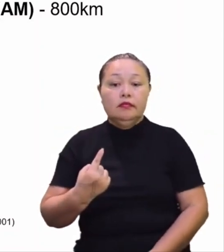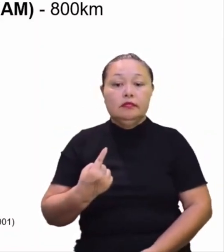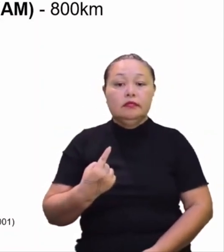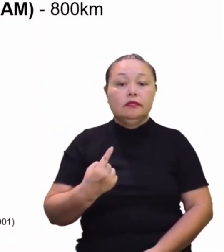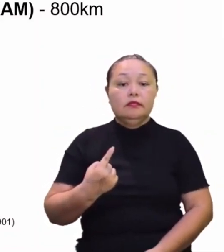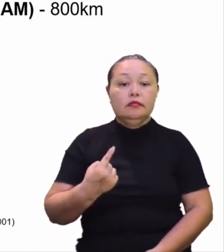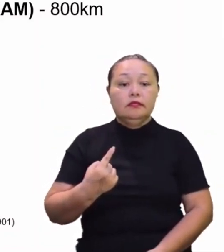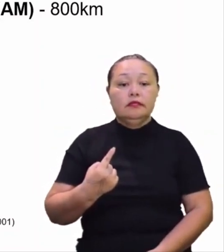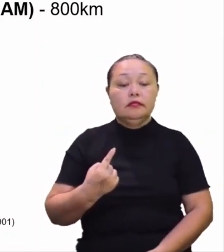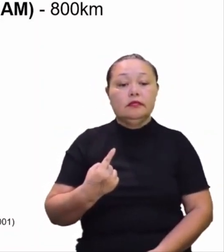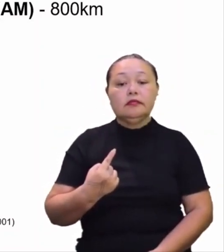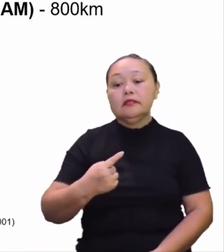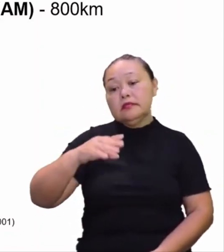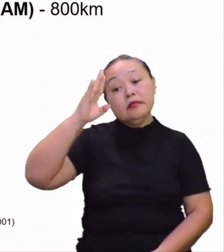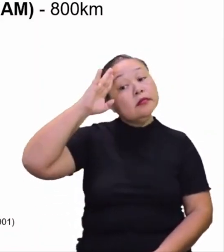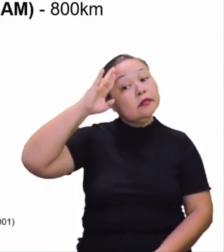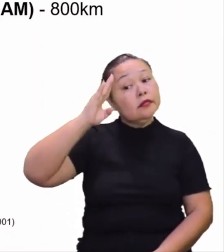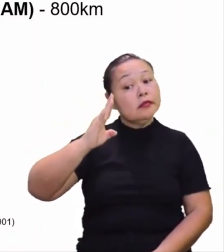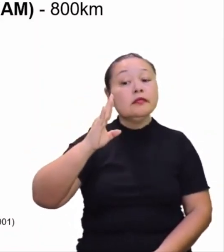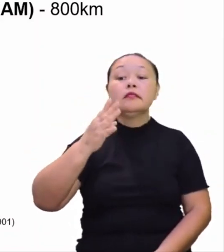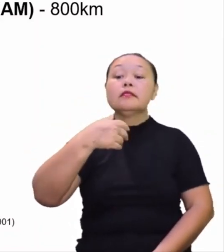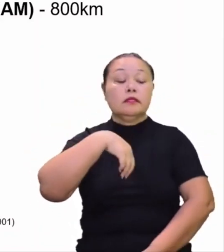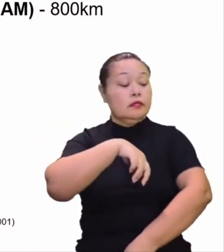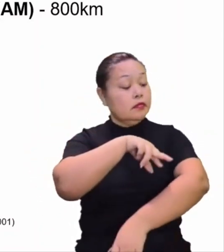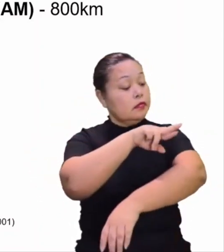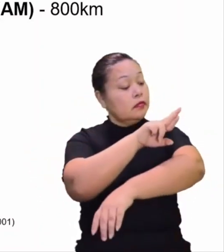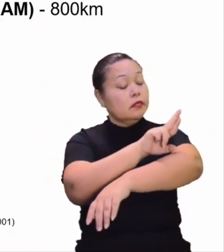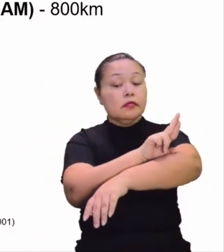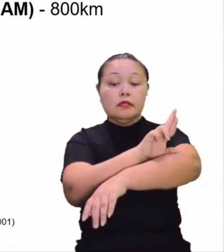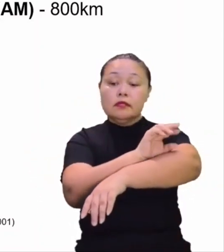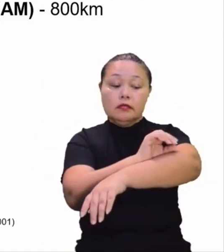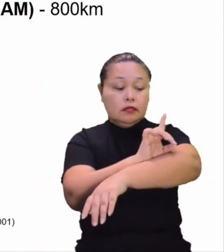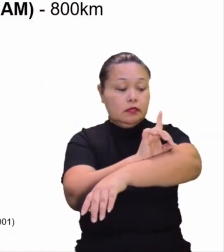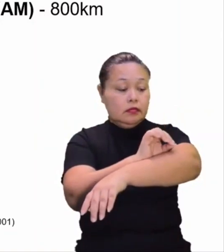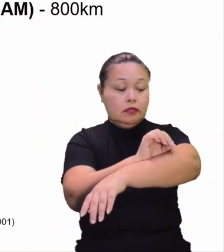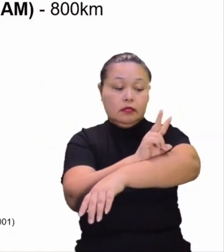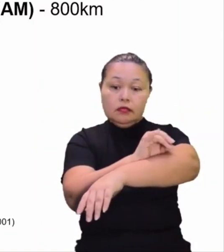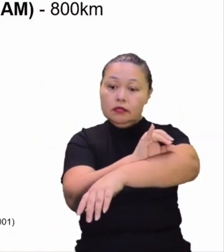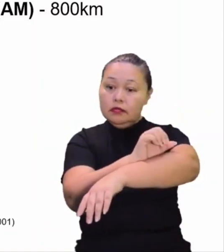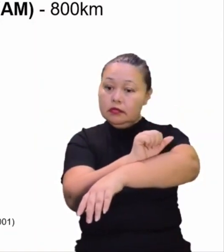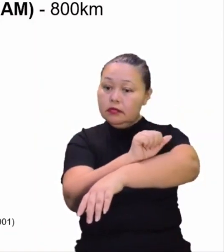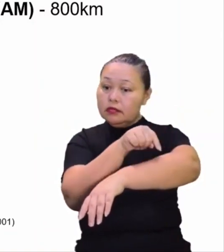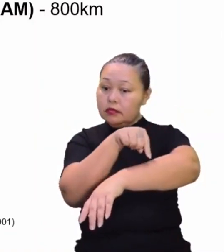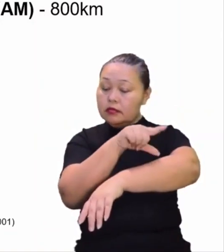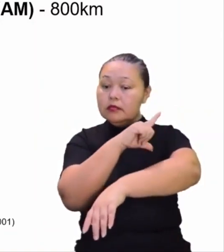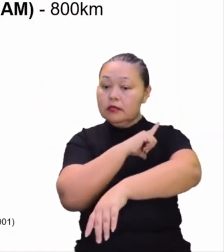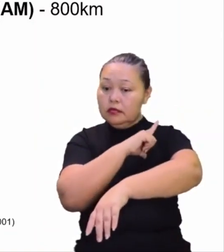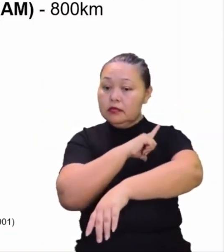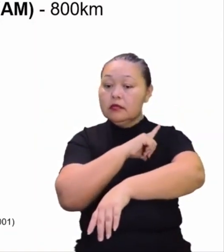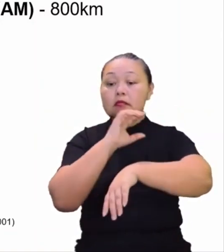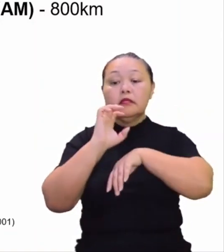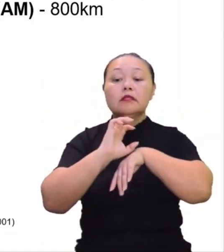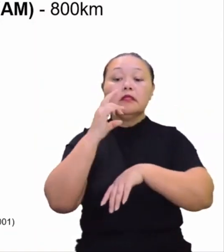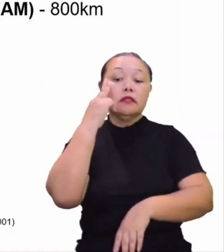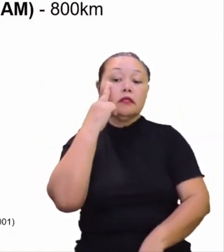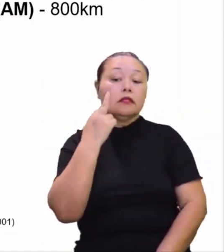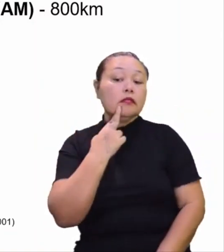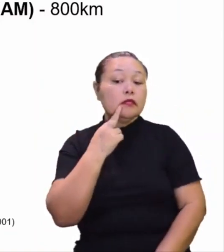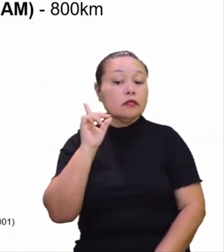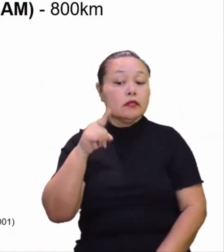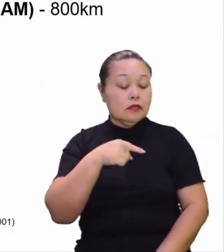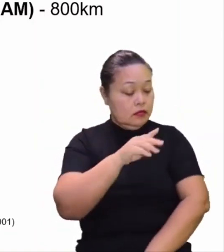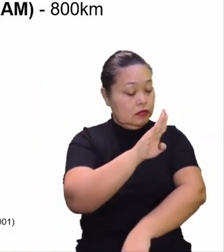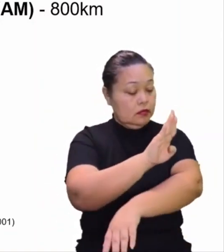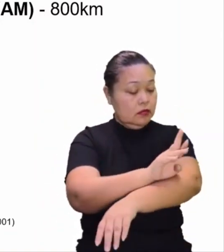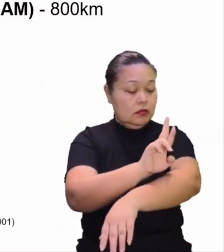falamos que a principal rodovia que nós temos, né, aqui em Rondônia, é